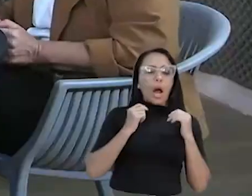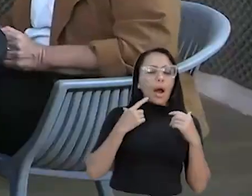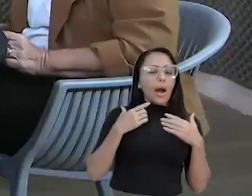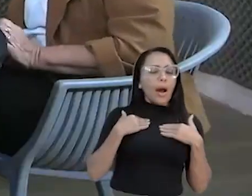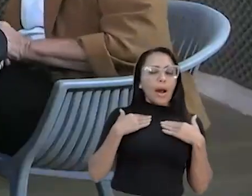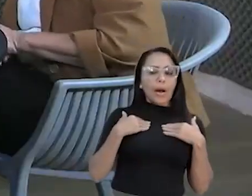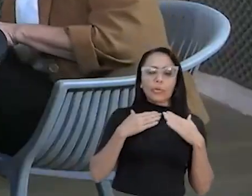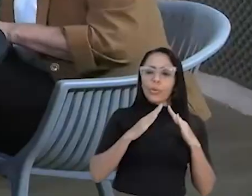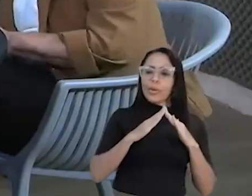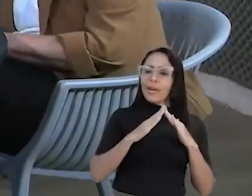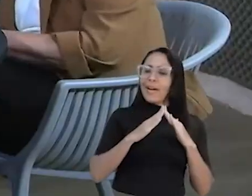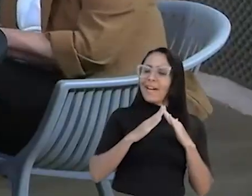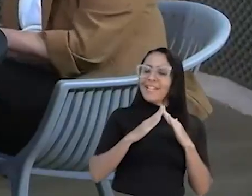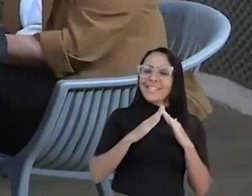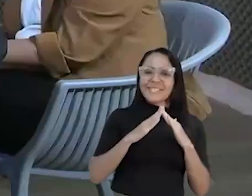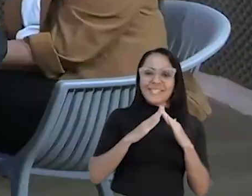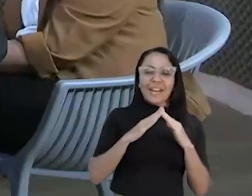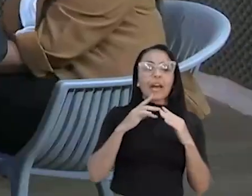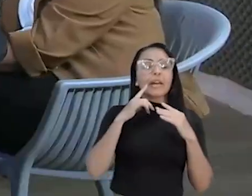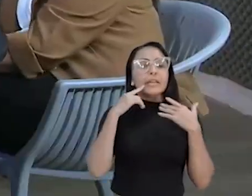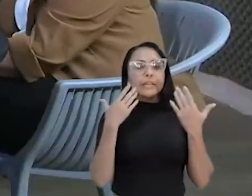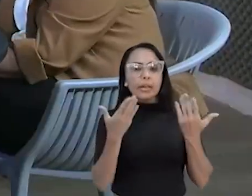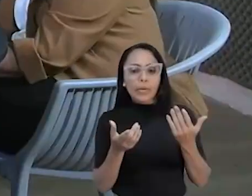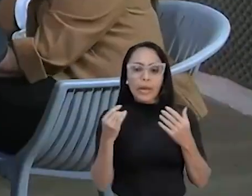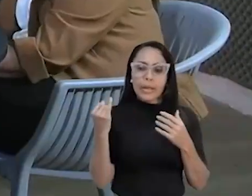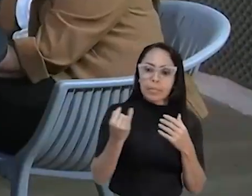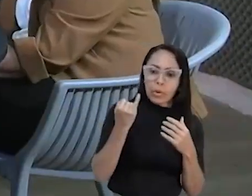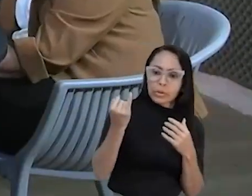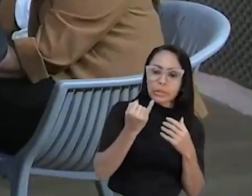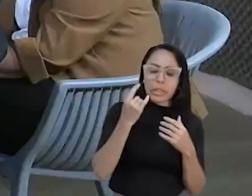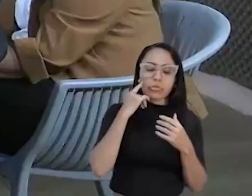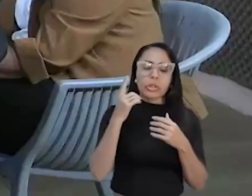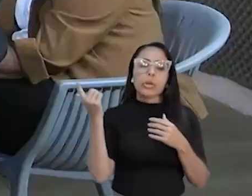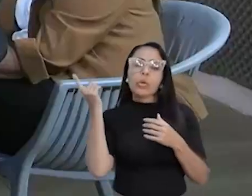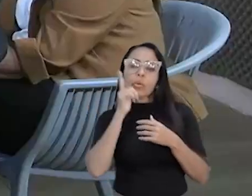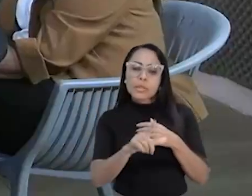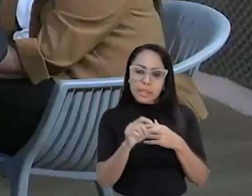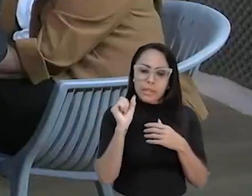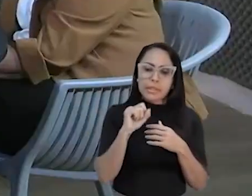casa. Né? Então, é muito dessa forma da gente conseguir